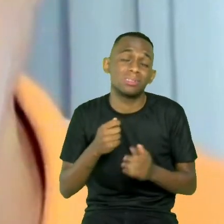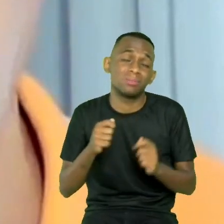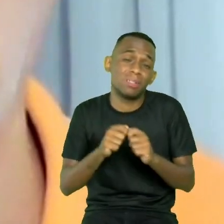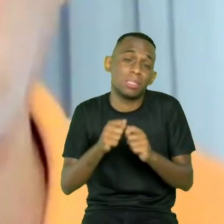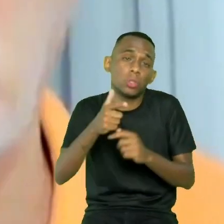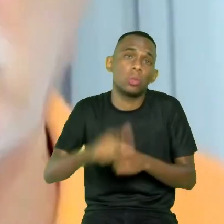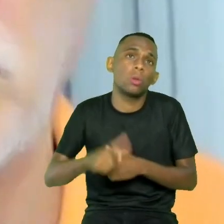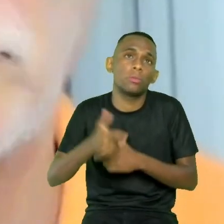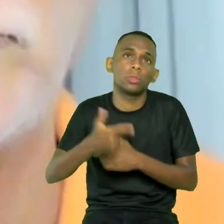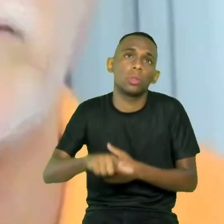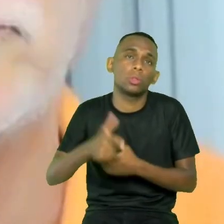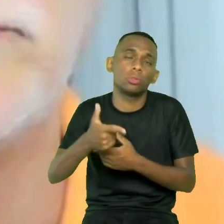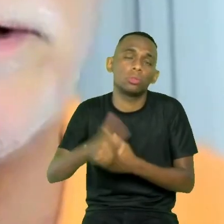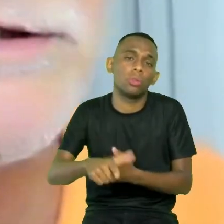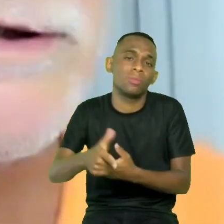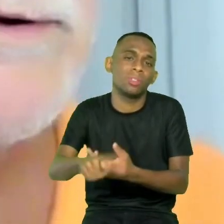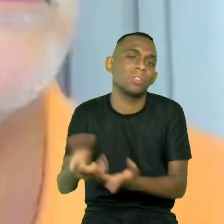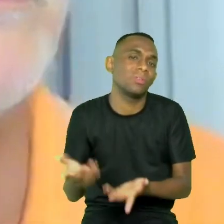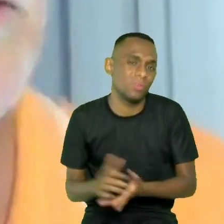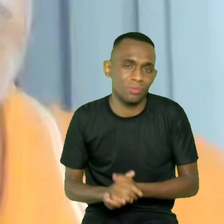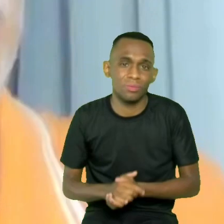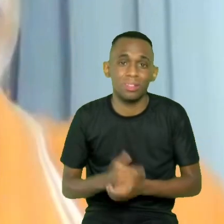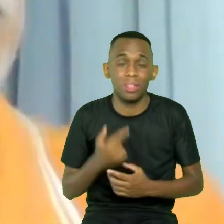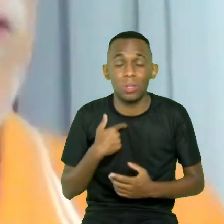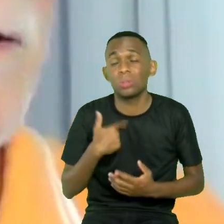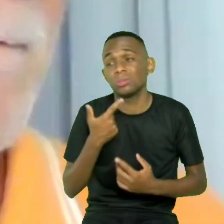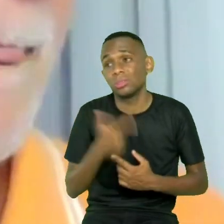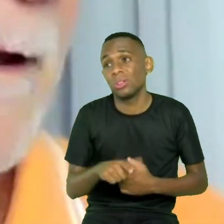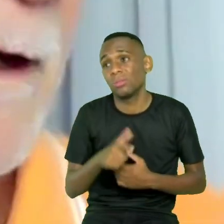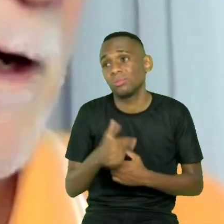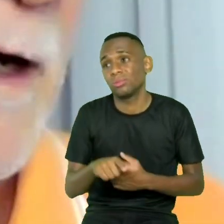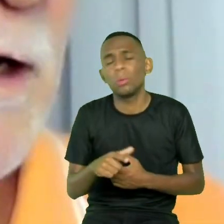autor e ilustrador, eu ser redundante. O que seria isso?